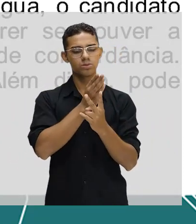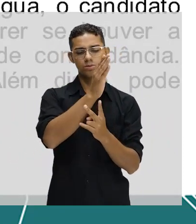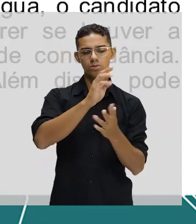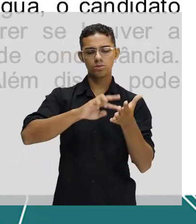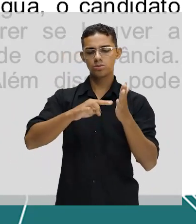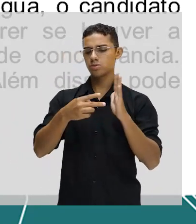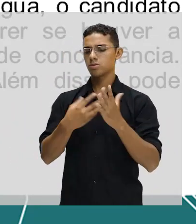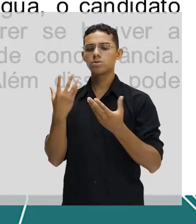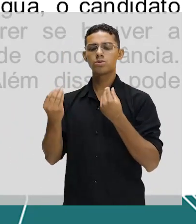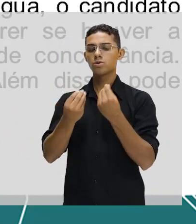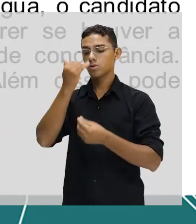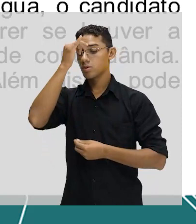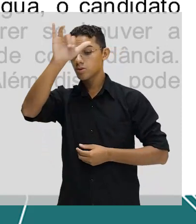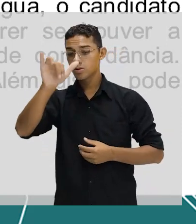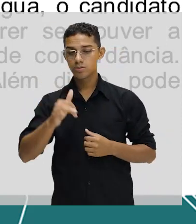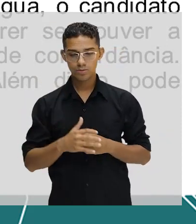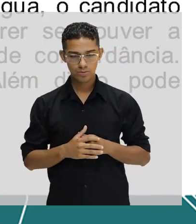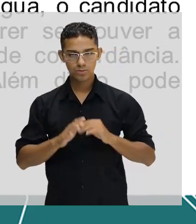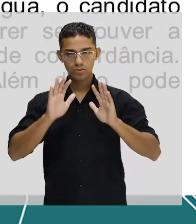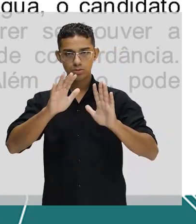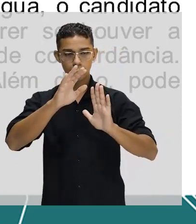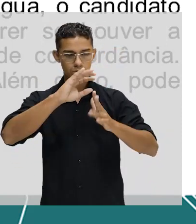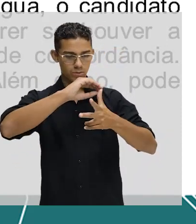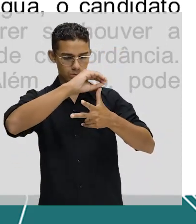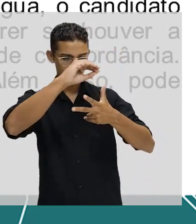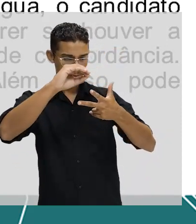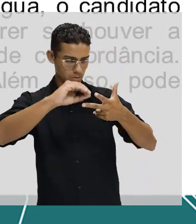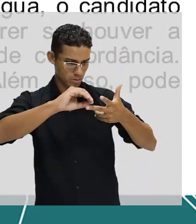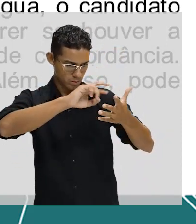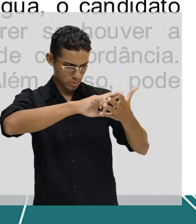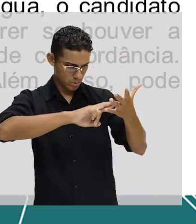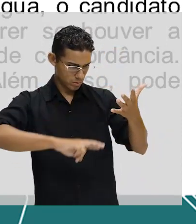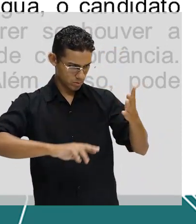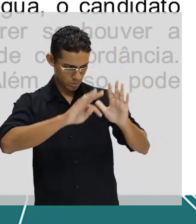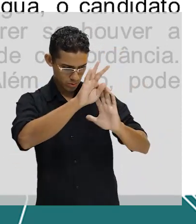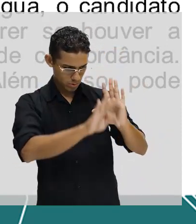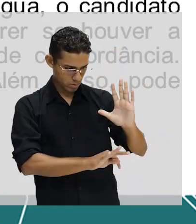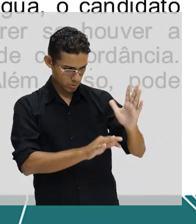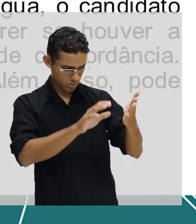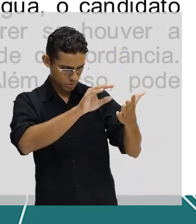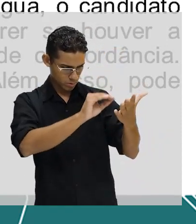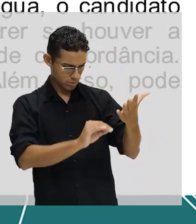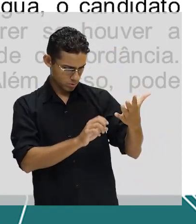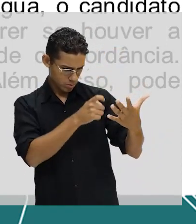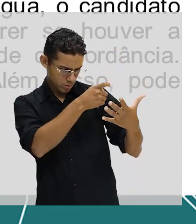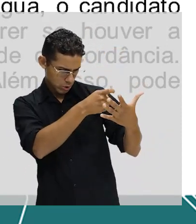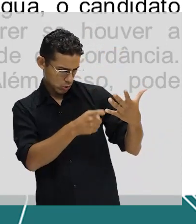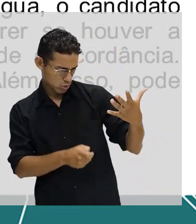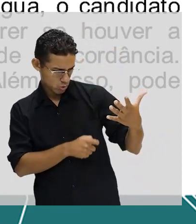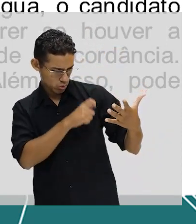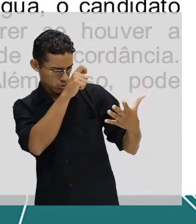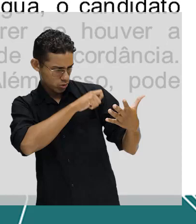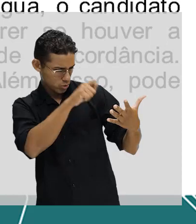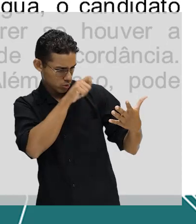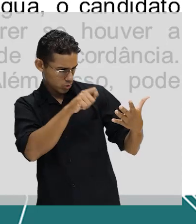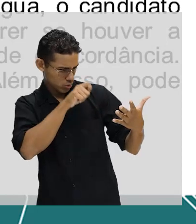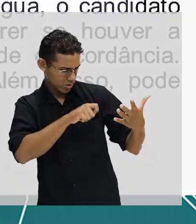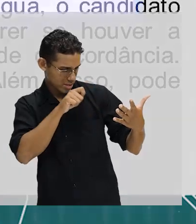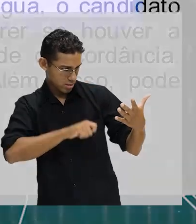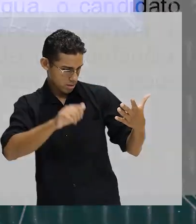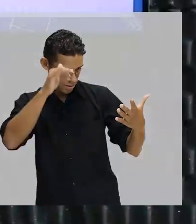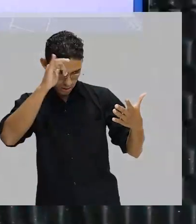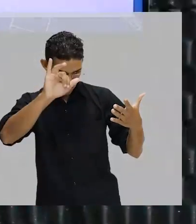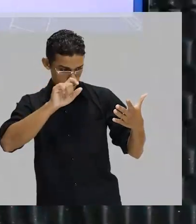Enem, o candidato deve estar atento para não escrever seu texto de forma truncada. Ou seja, deve